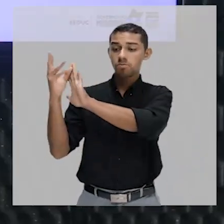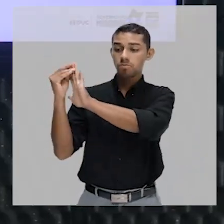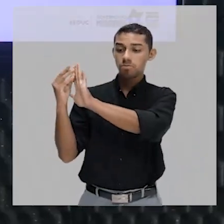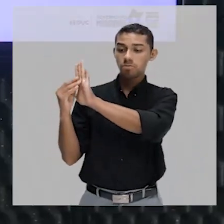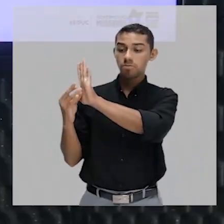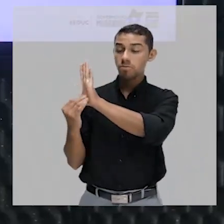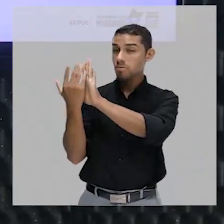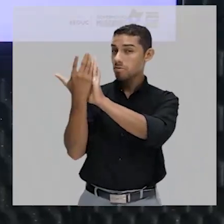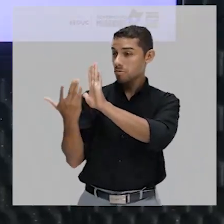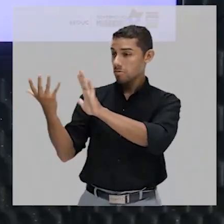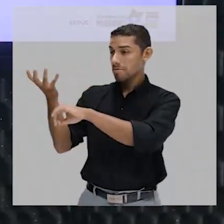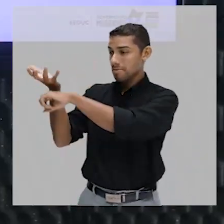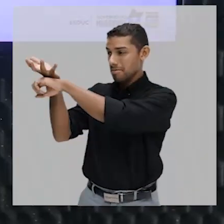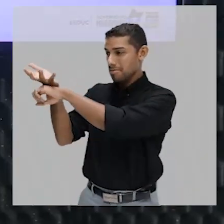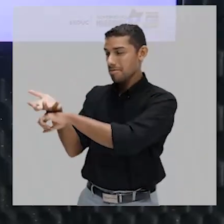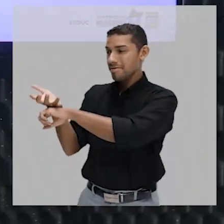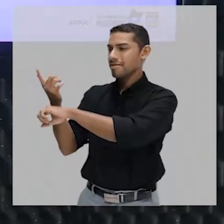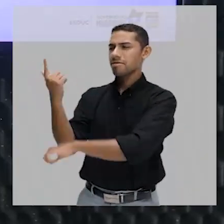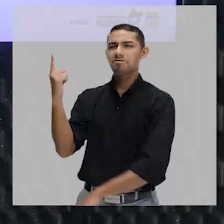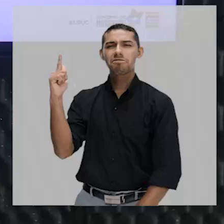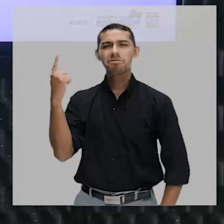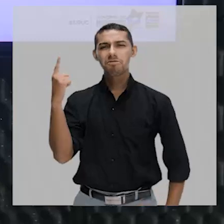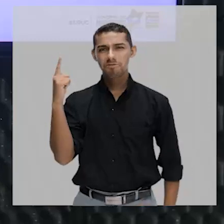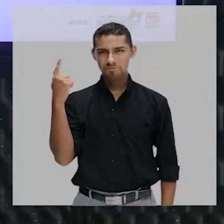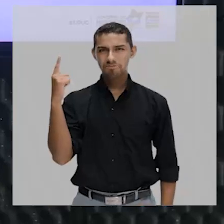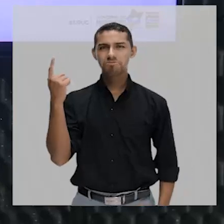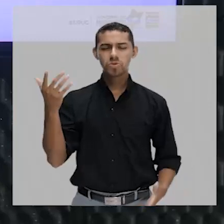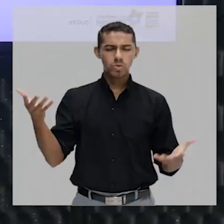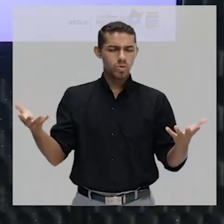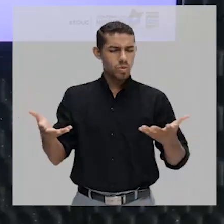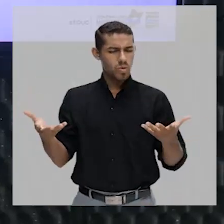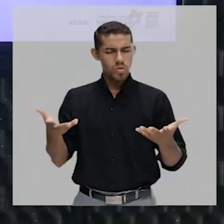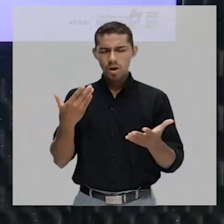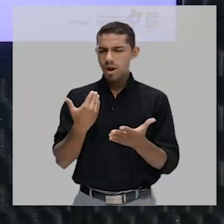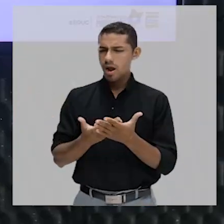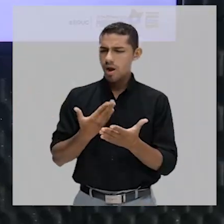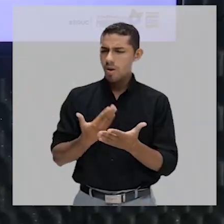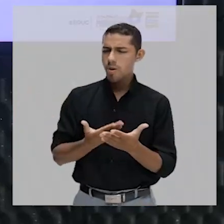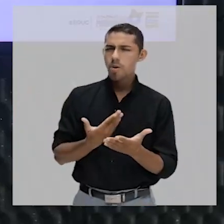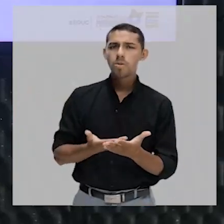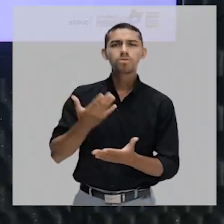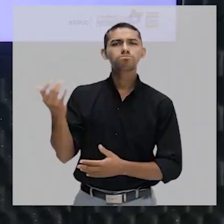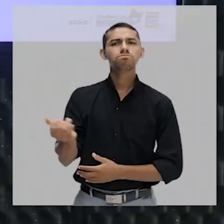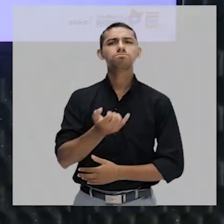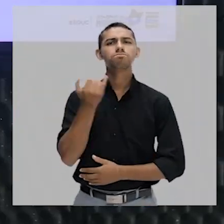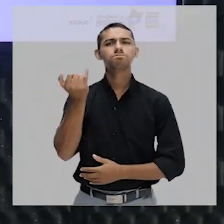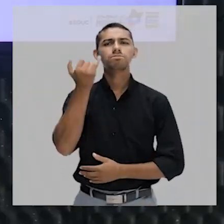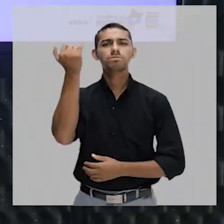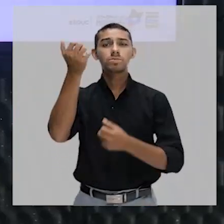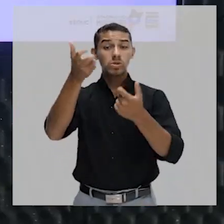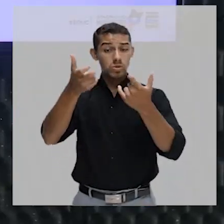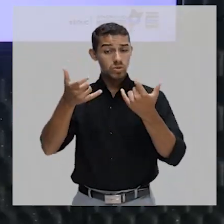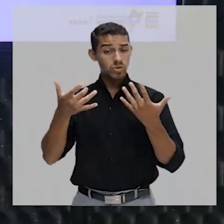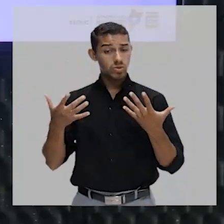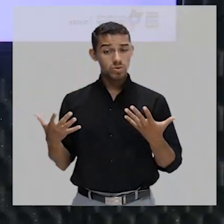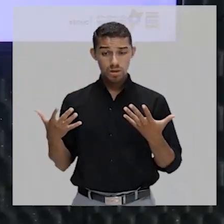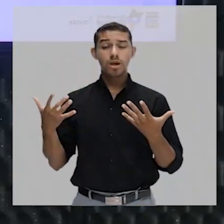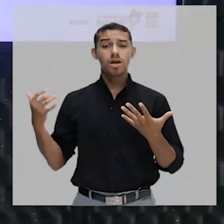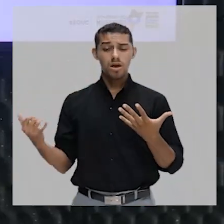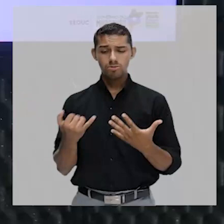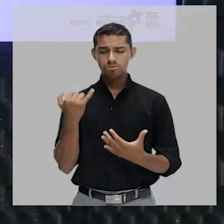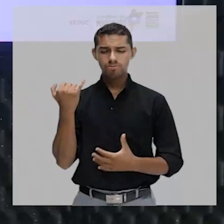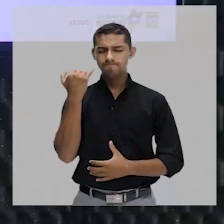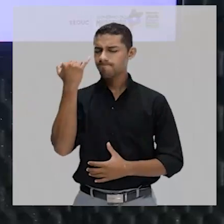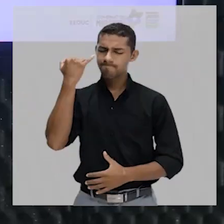a geografia. E hoje, galera, nós vamos ter uma aula muito importante. Eu sempre gosto de dizer que ela é uma aula